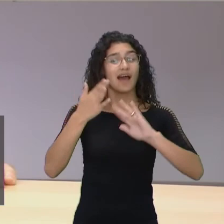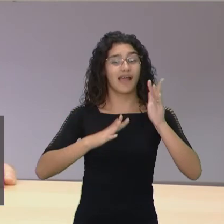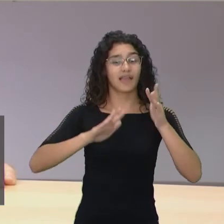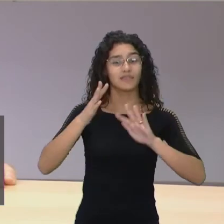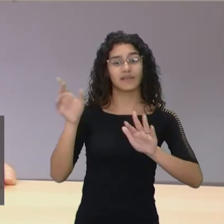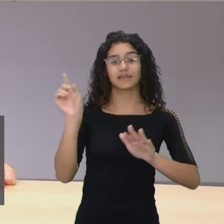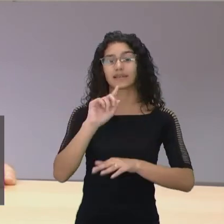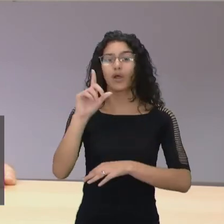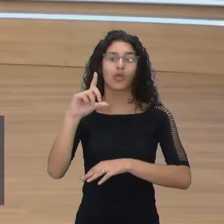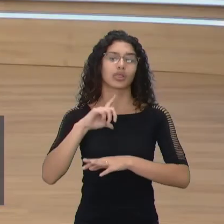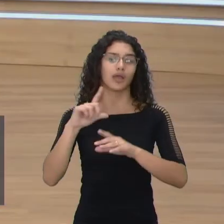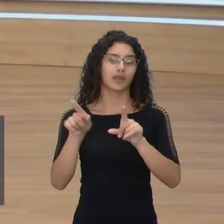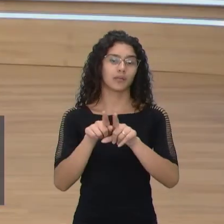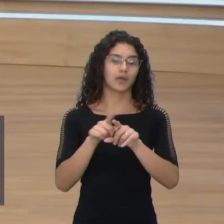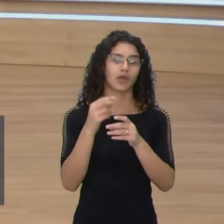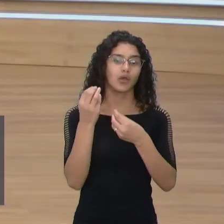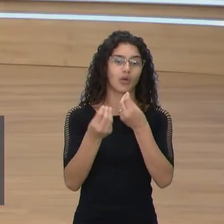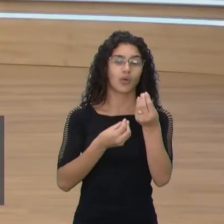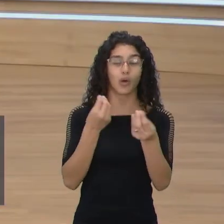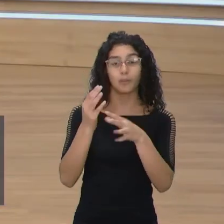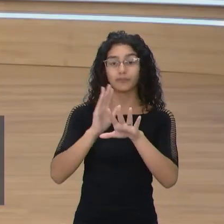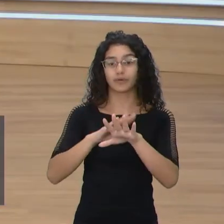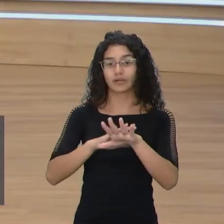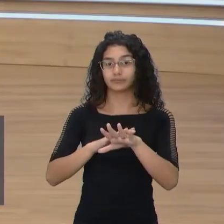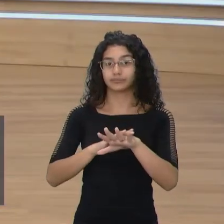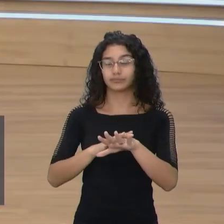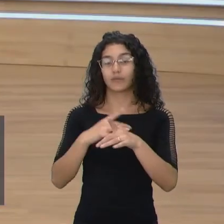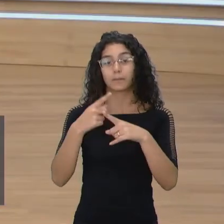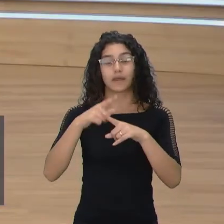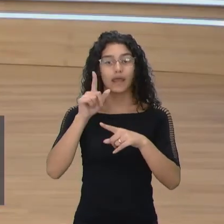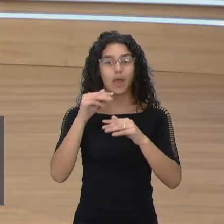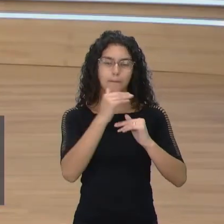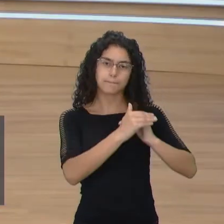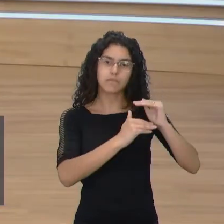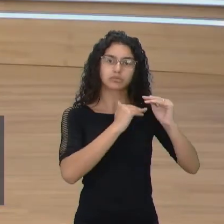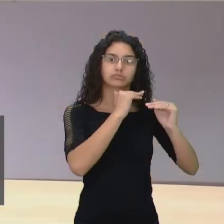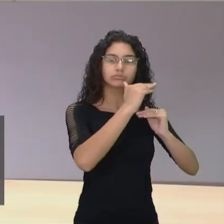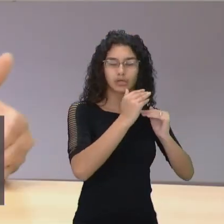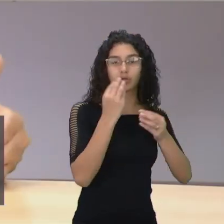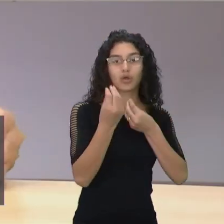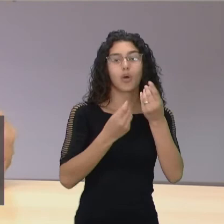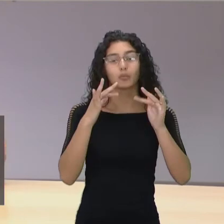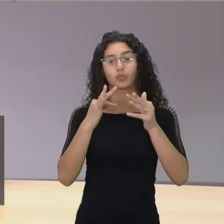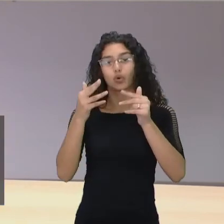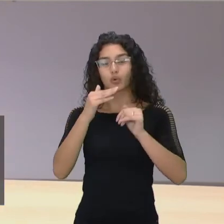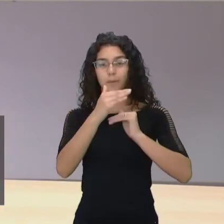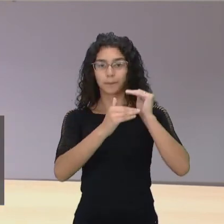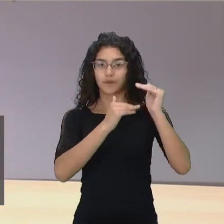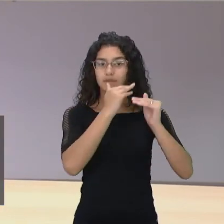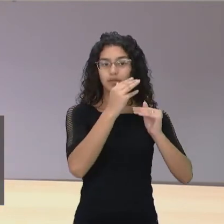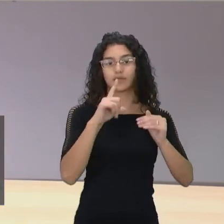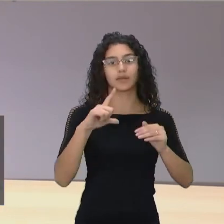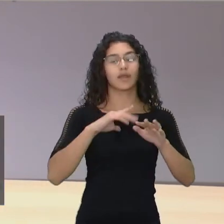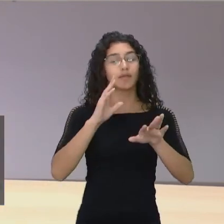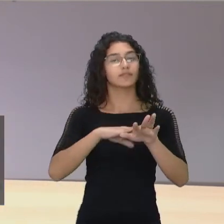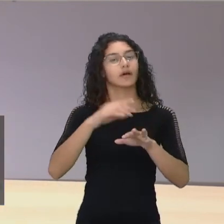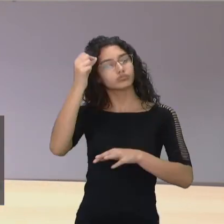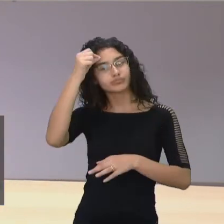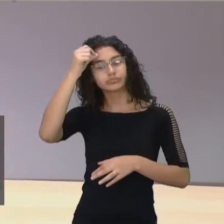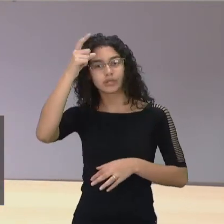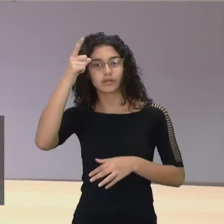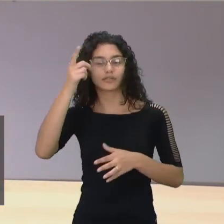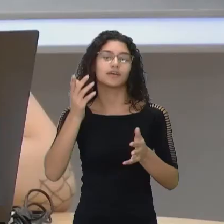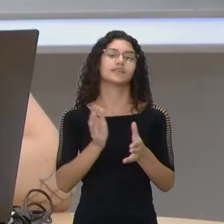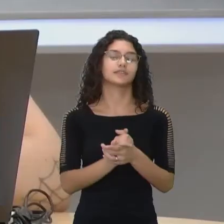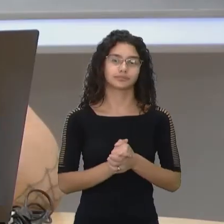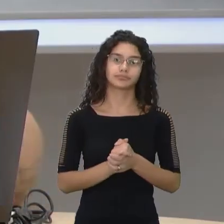ela não tem a pretensão de ser instantânea, Isso. porque ela é um processo. Um processo. E como todo processo, produz inteligência.